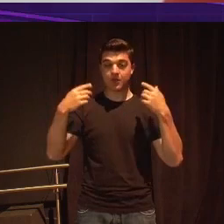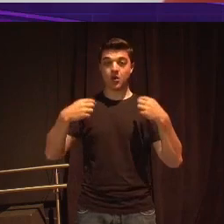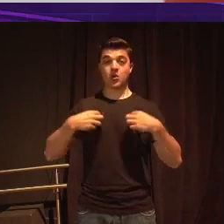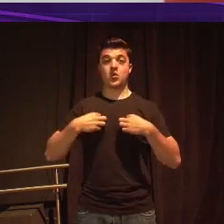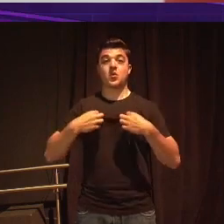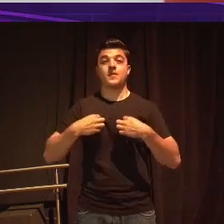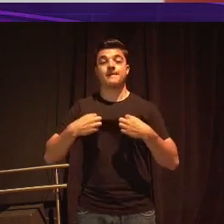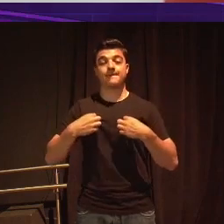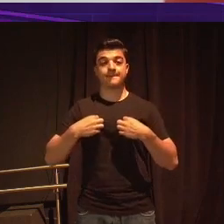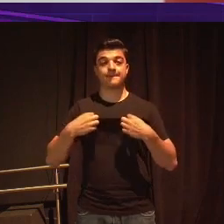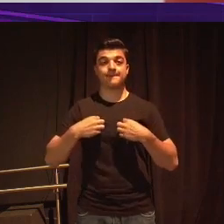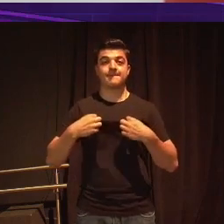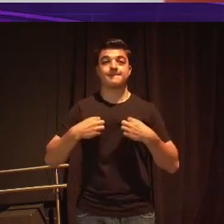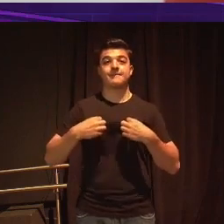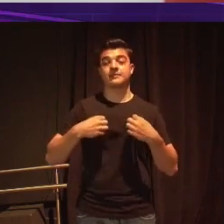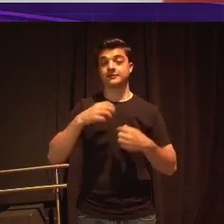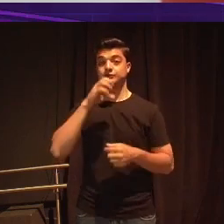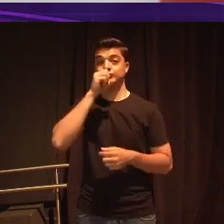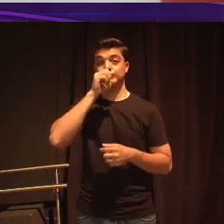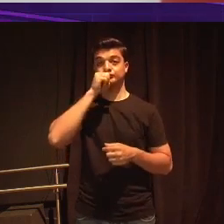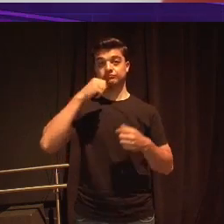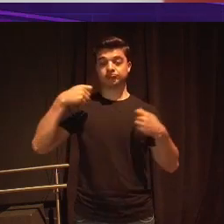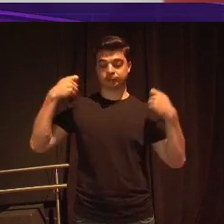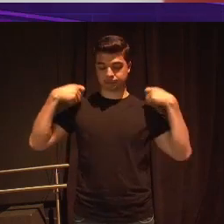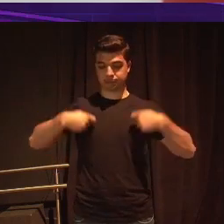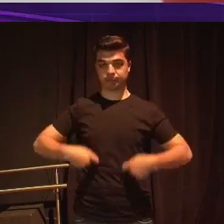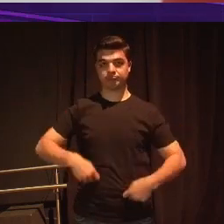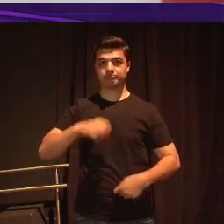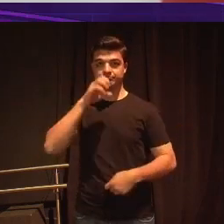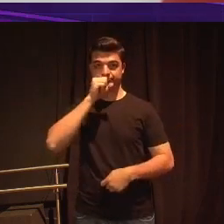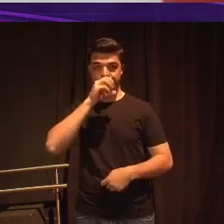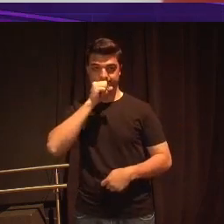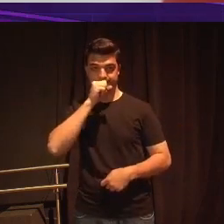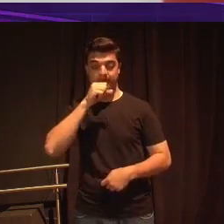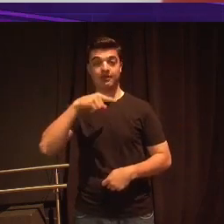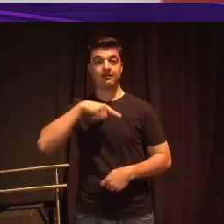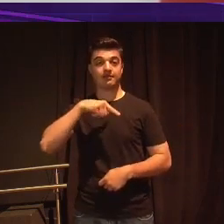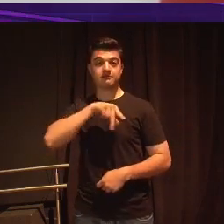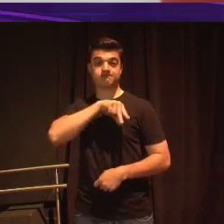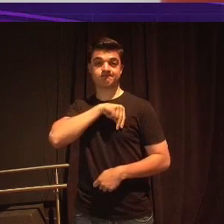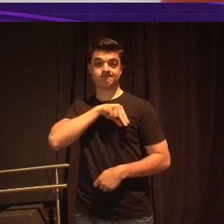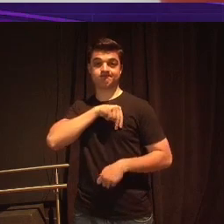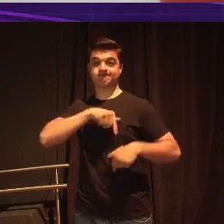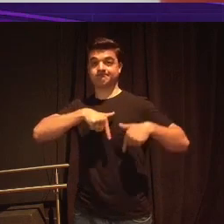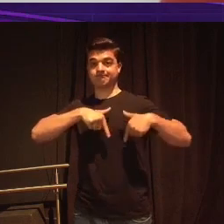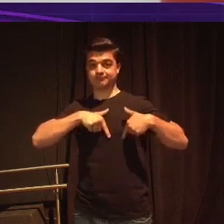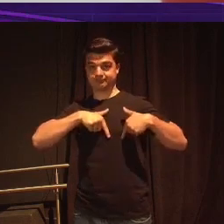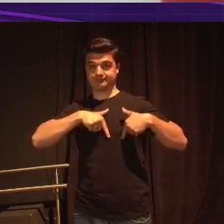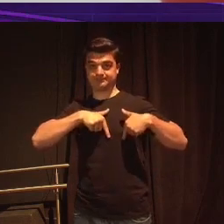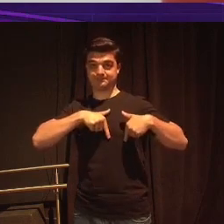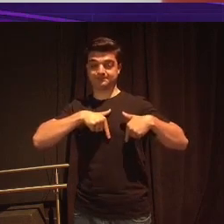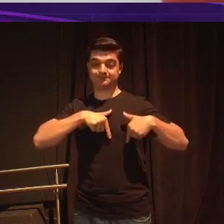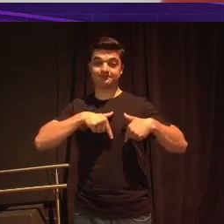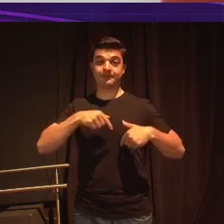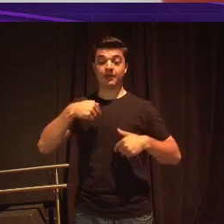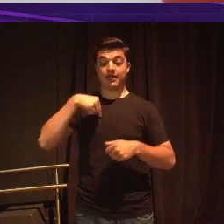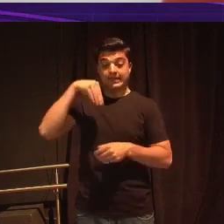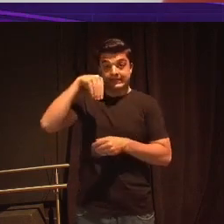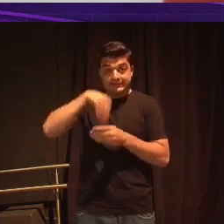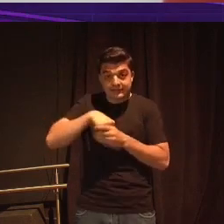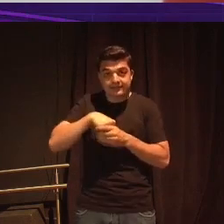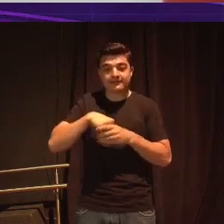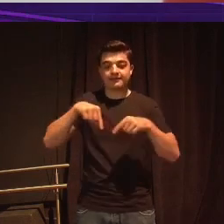vestindo uma blusa laranja, com um crachá pendurado. Estou no